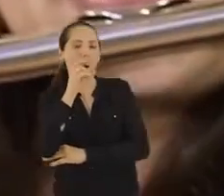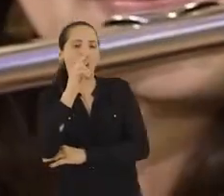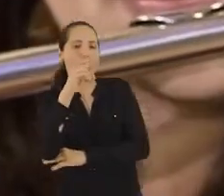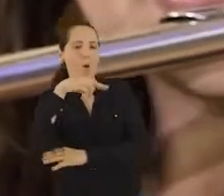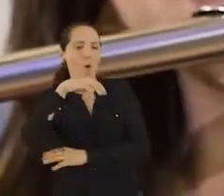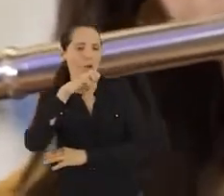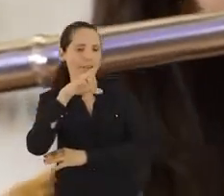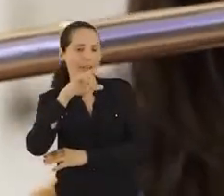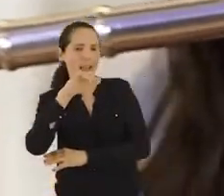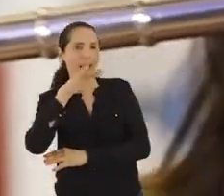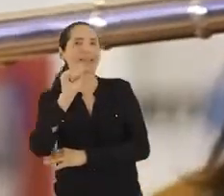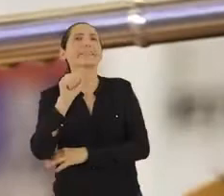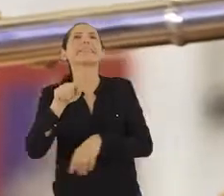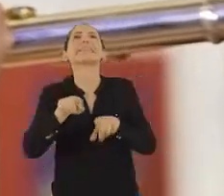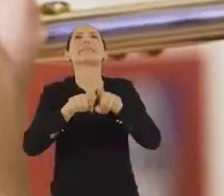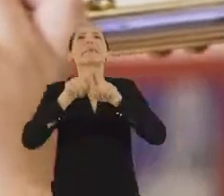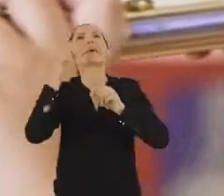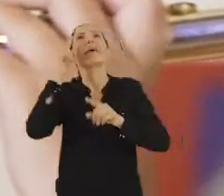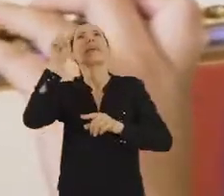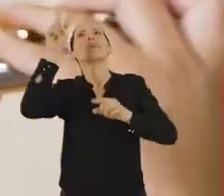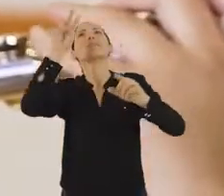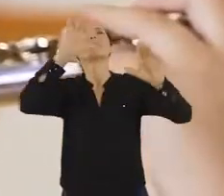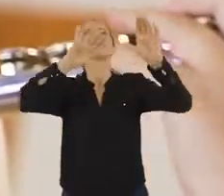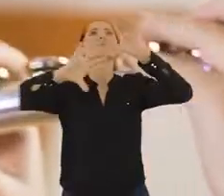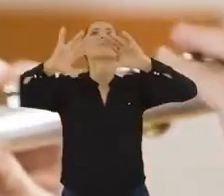também olhava para o céu azul